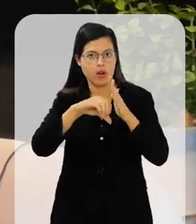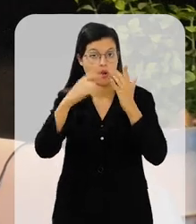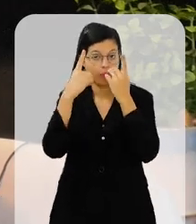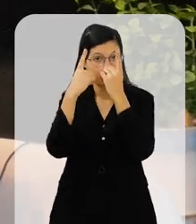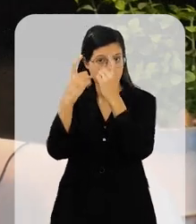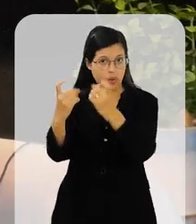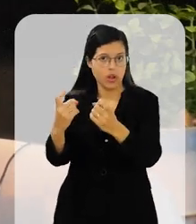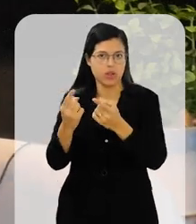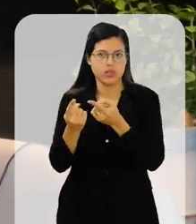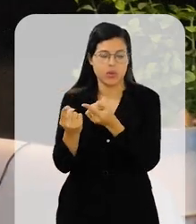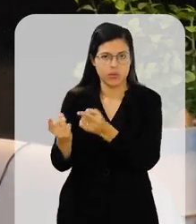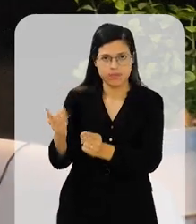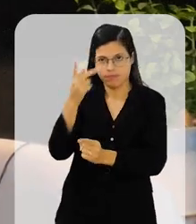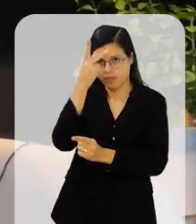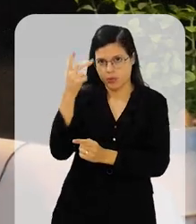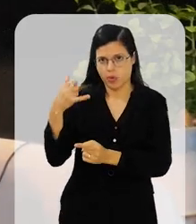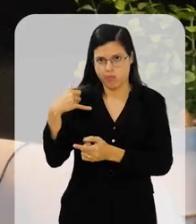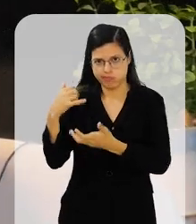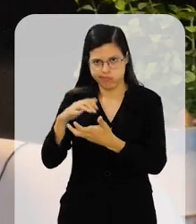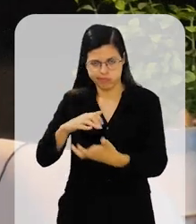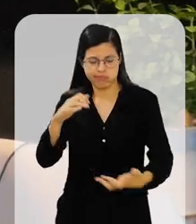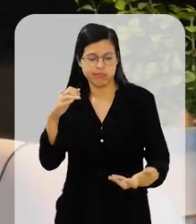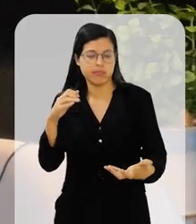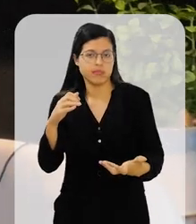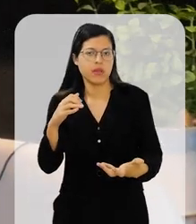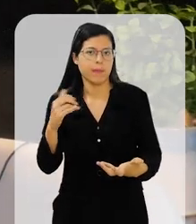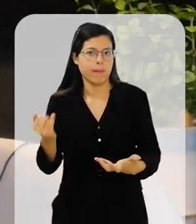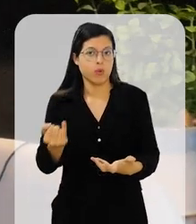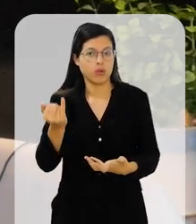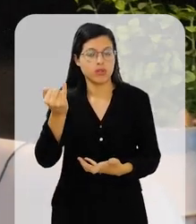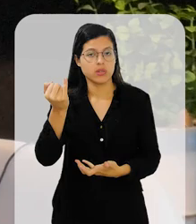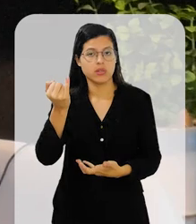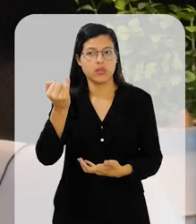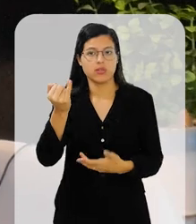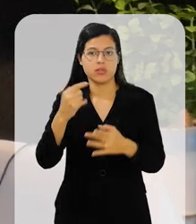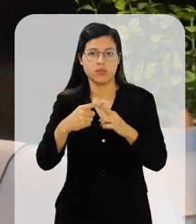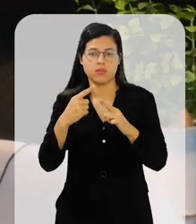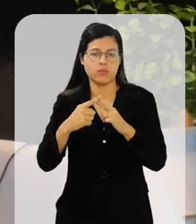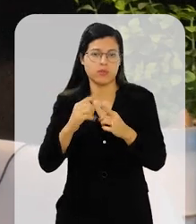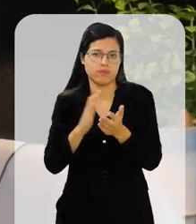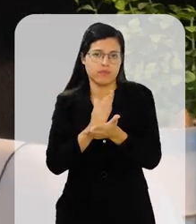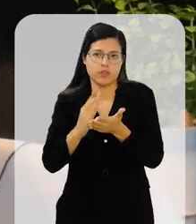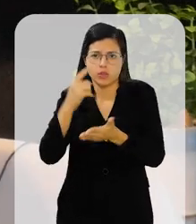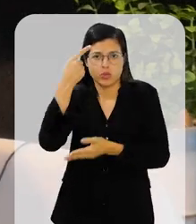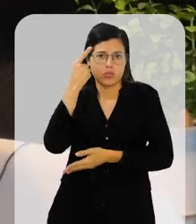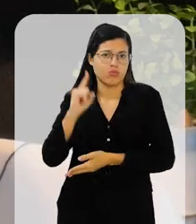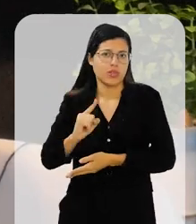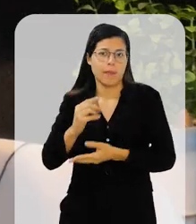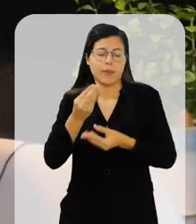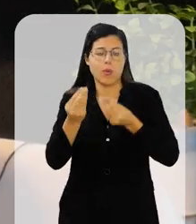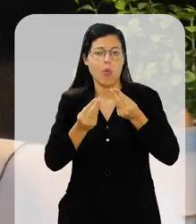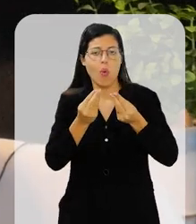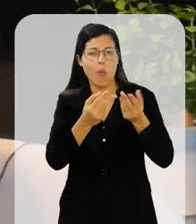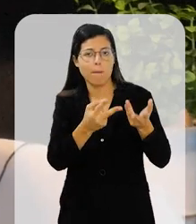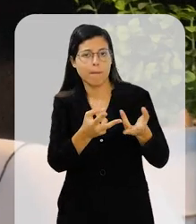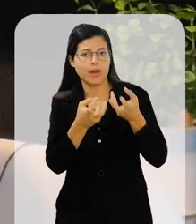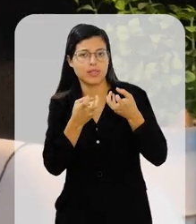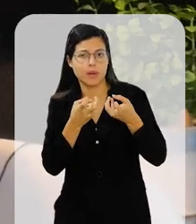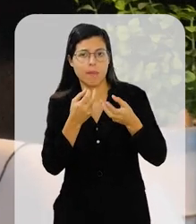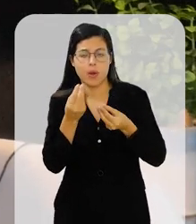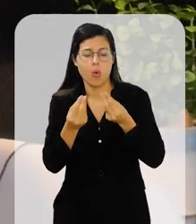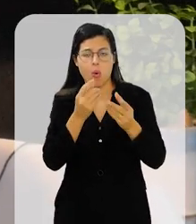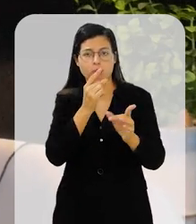de violência à pessoa idosa. Isso é muito importante, porque às vezes a gente não sabe como identificar, como